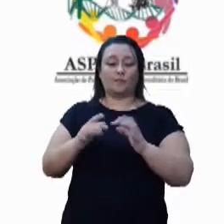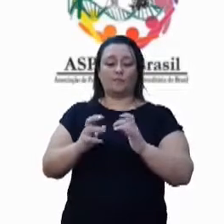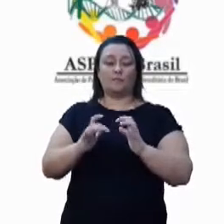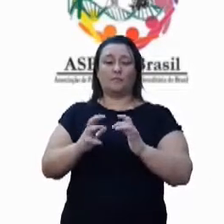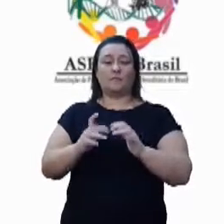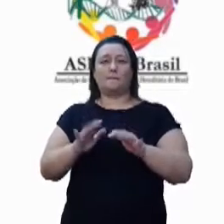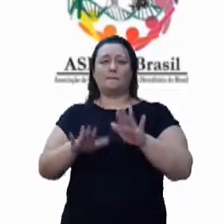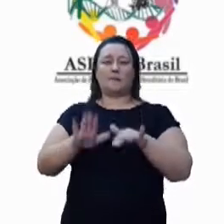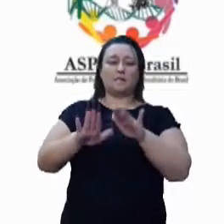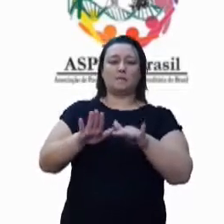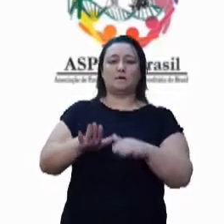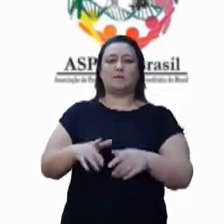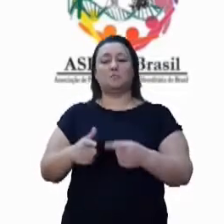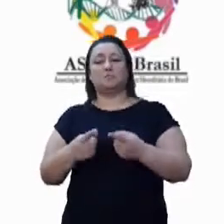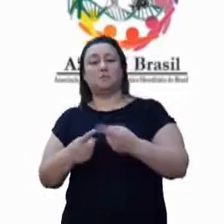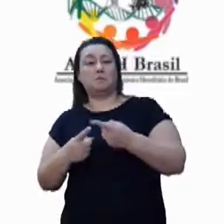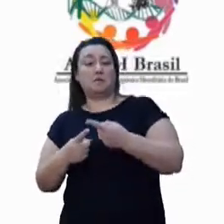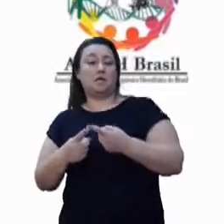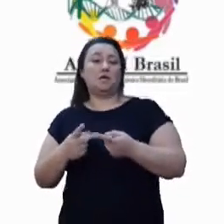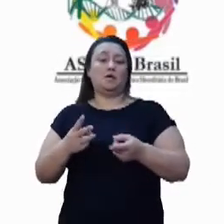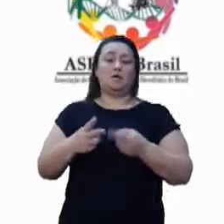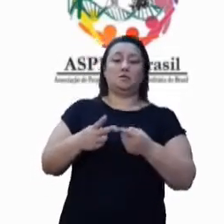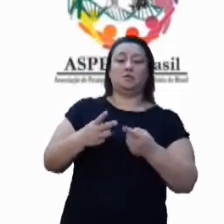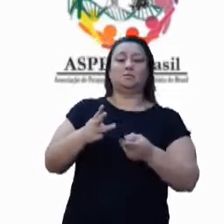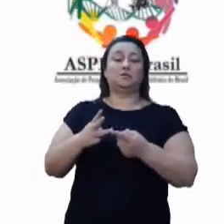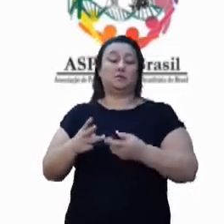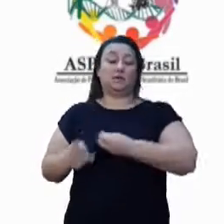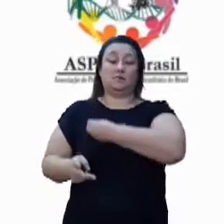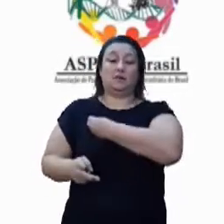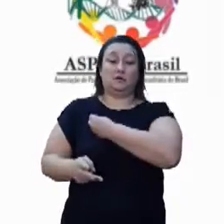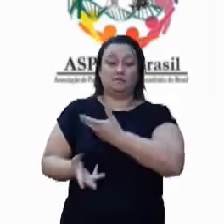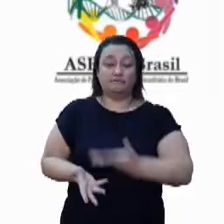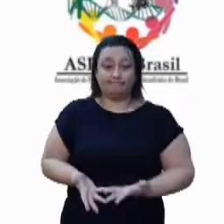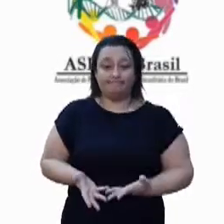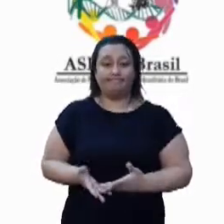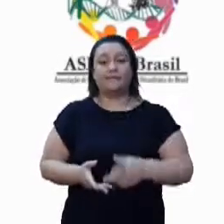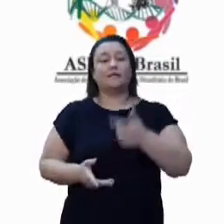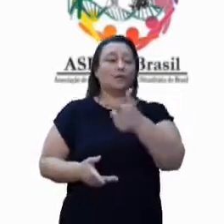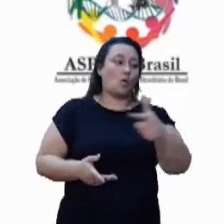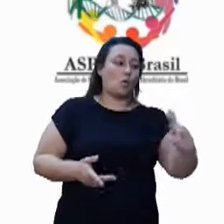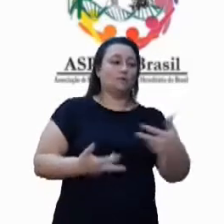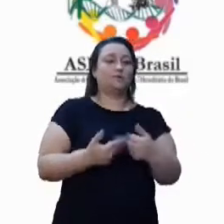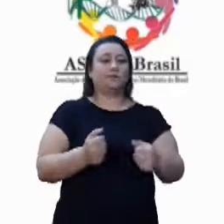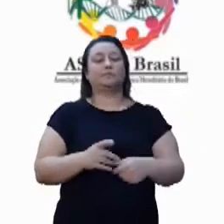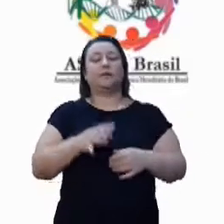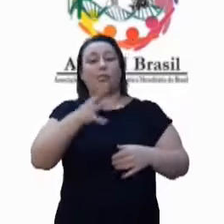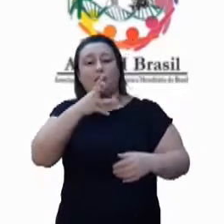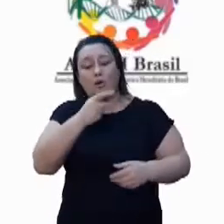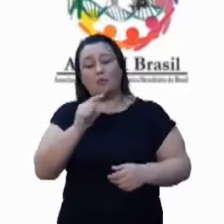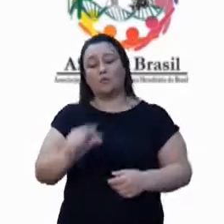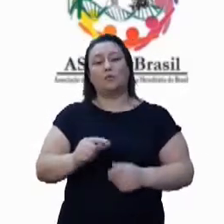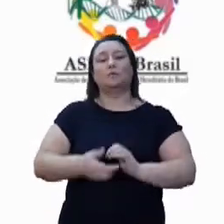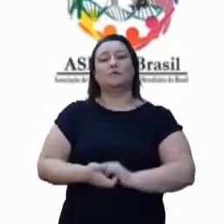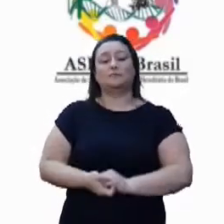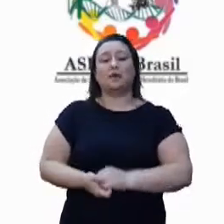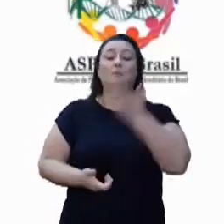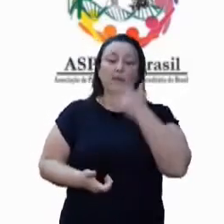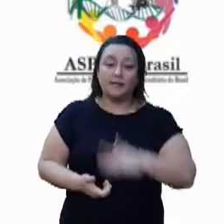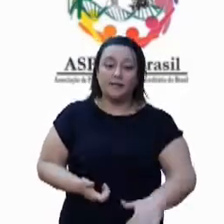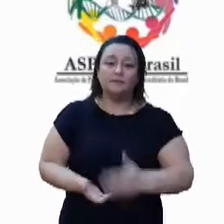por volta do primeiro para o segundo, terceiro ano de vida, tá? Assim como as alterações primeiras na ressonância. Então, uma criança